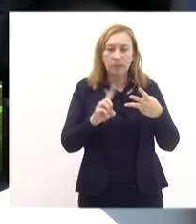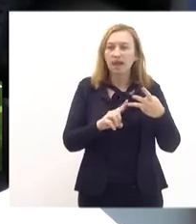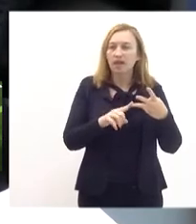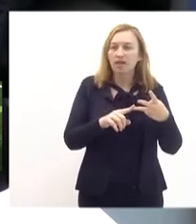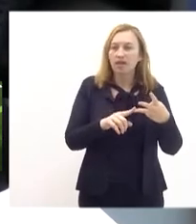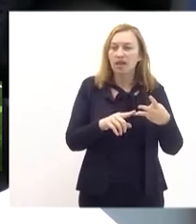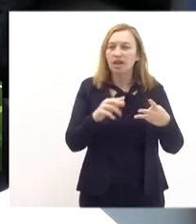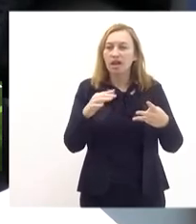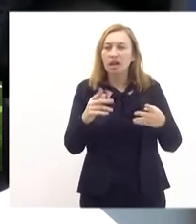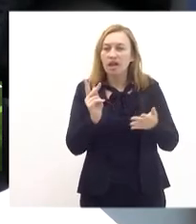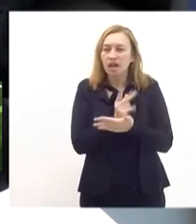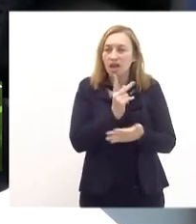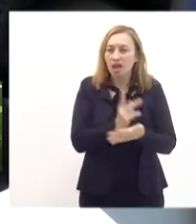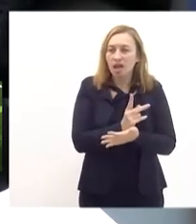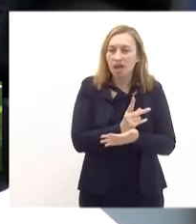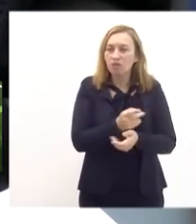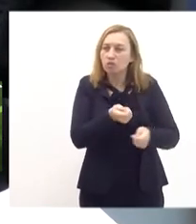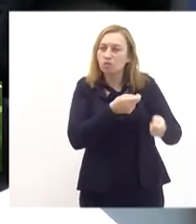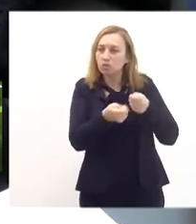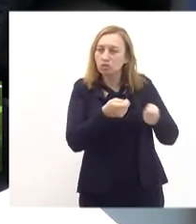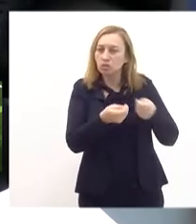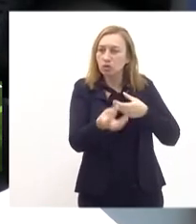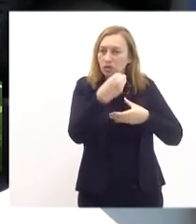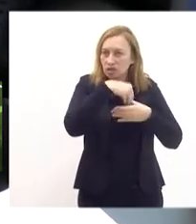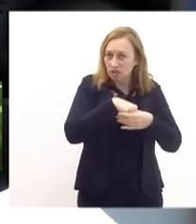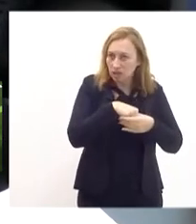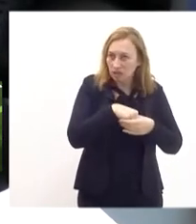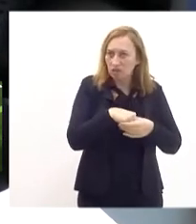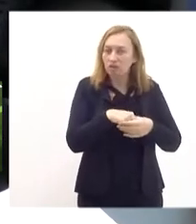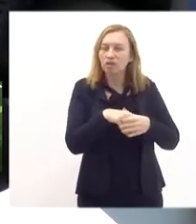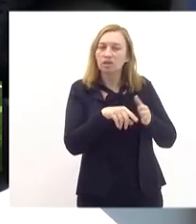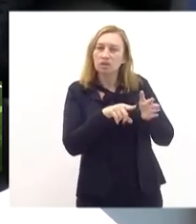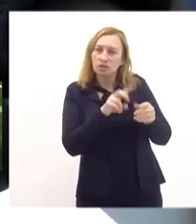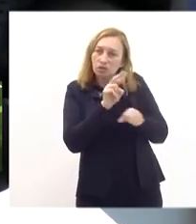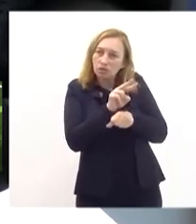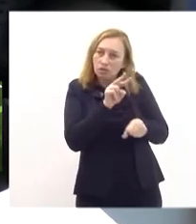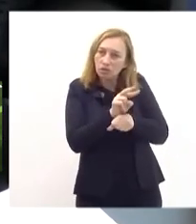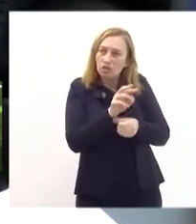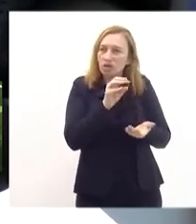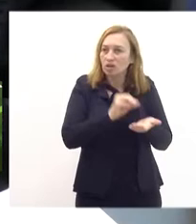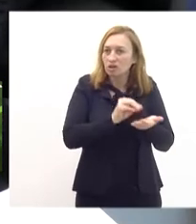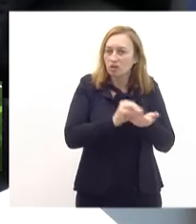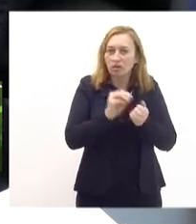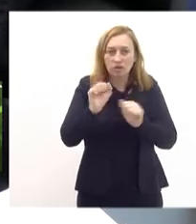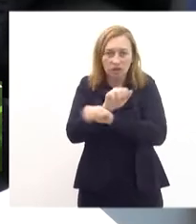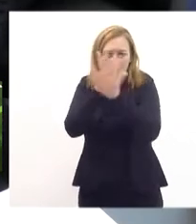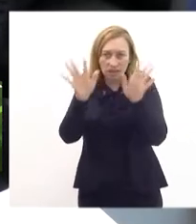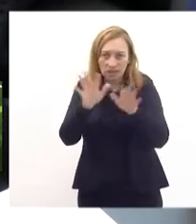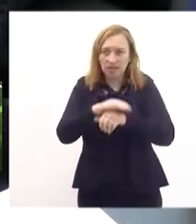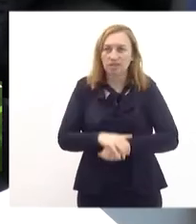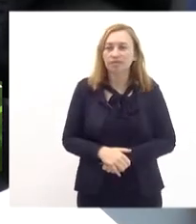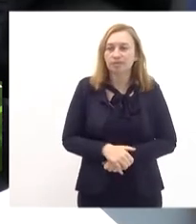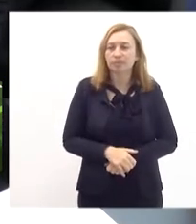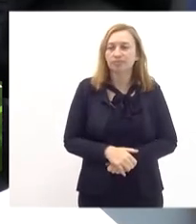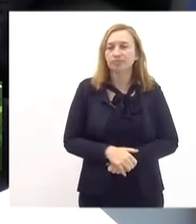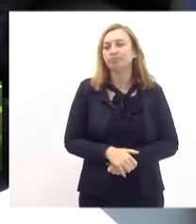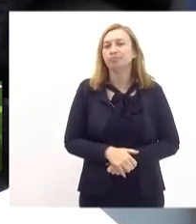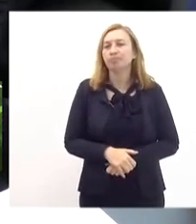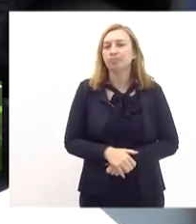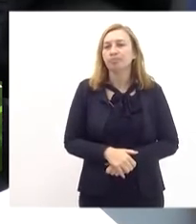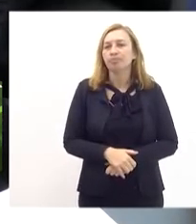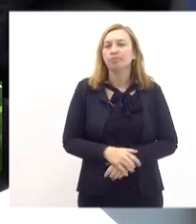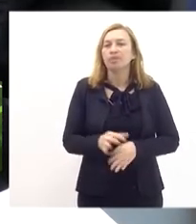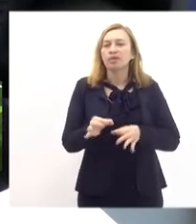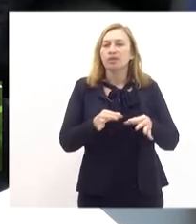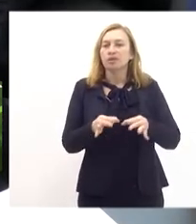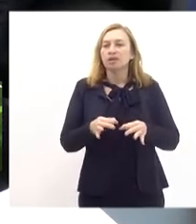no controle interno dos processos de integridade e monitoramento e falta de transparência. Nesse caso específico do projeto